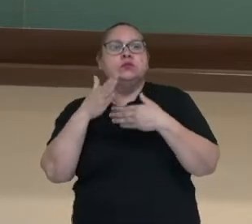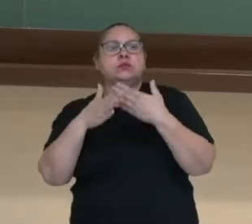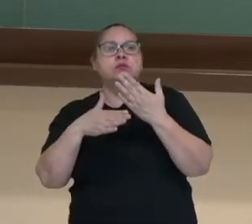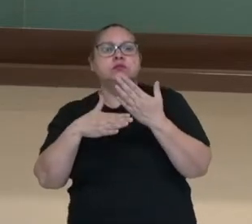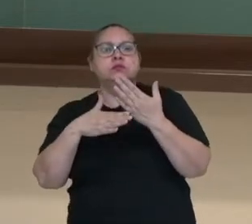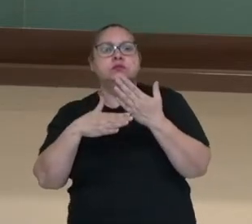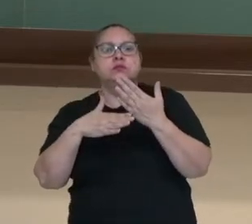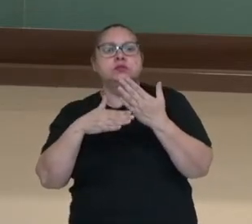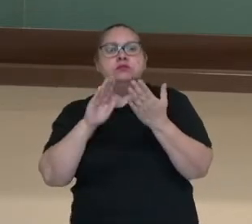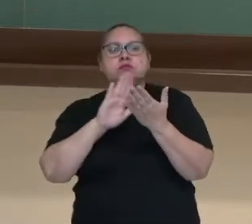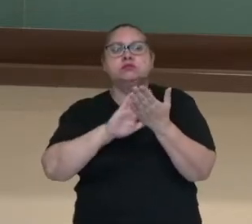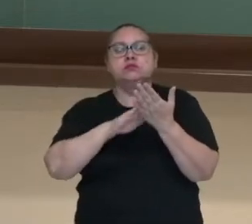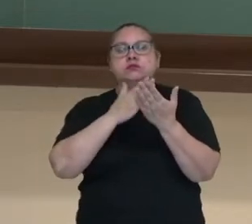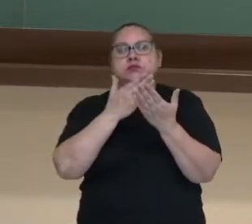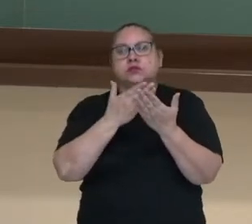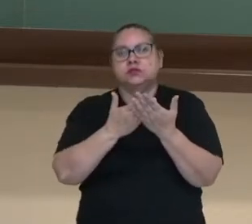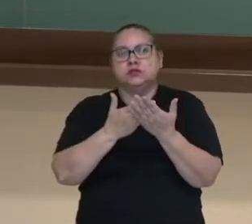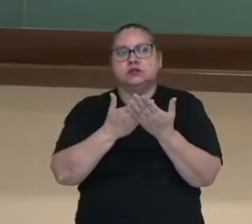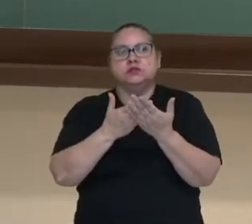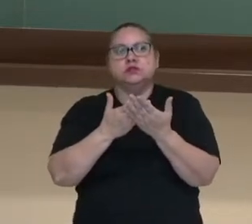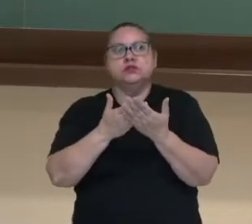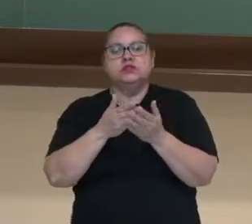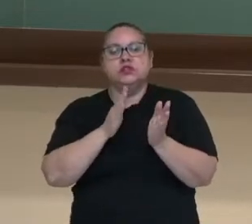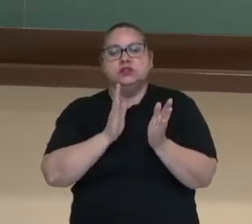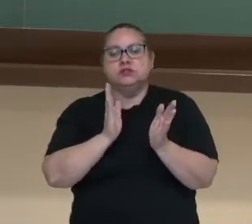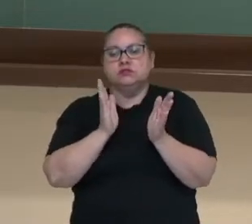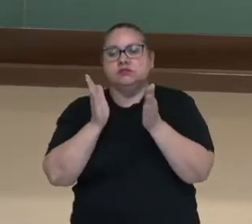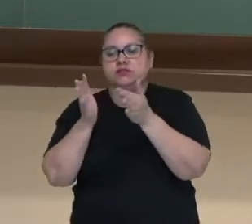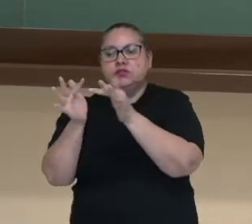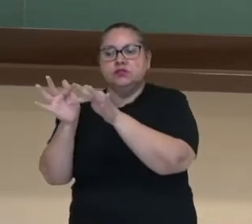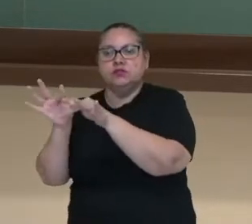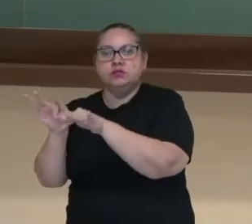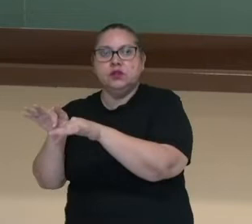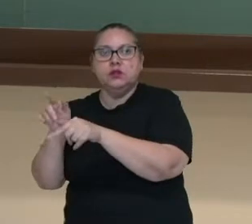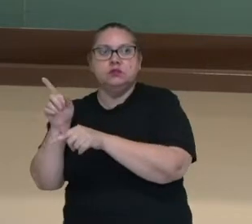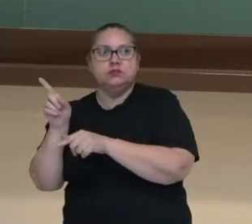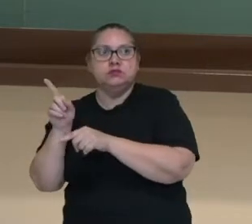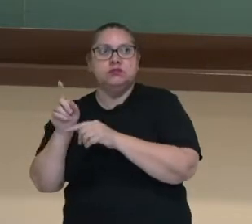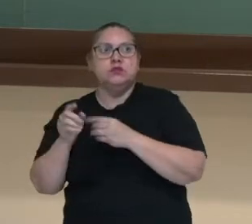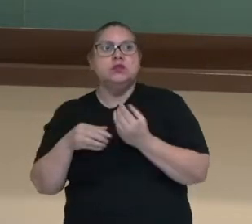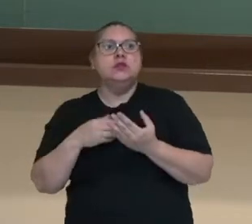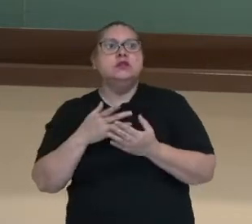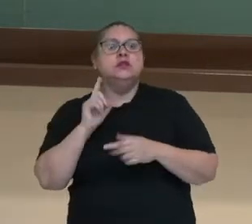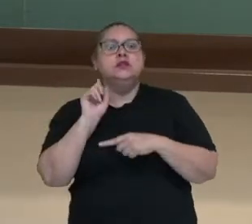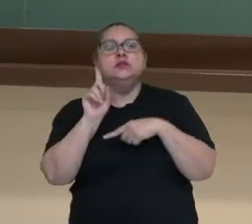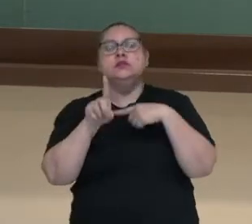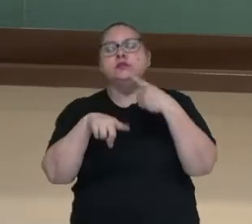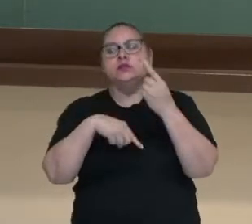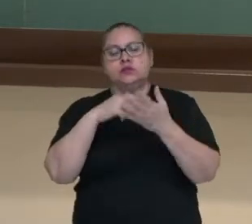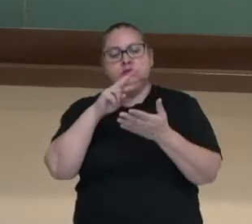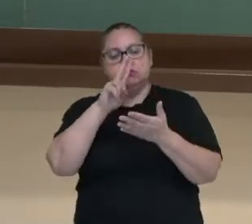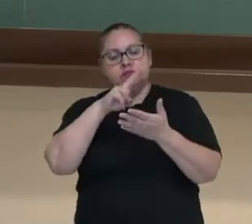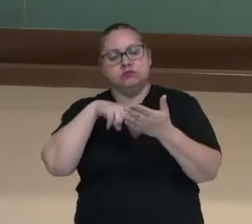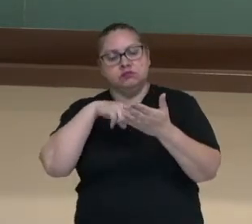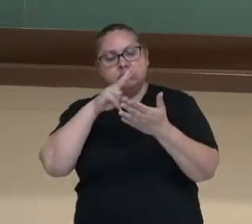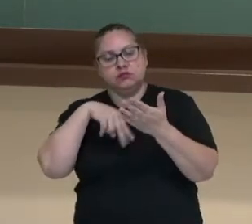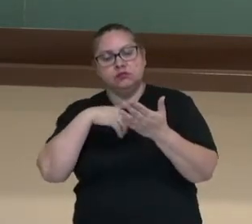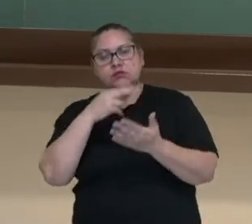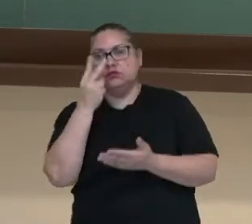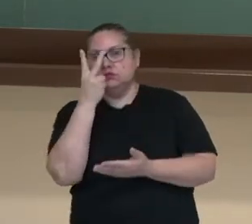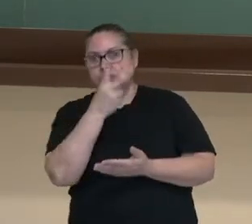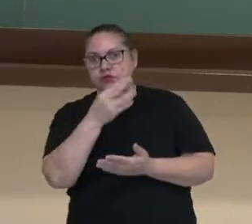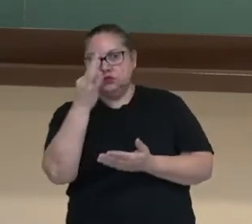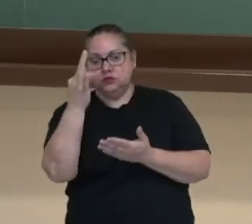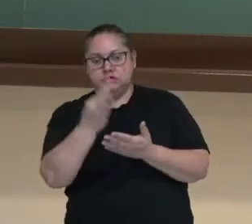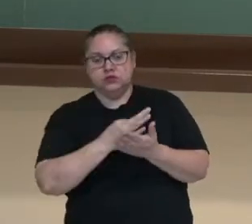a interpretação e chegando ao final. Depois da leitura dos dois textos,